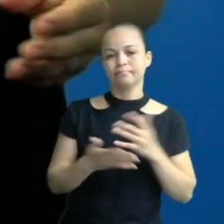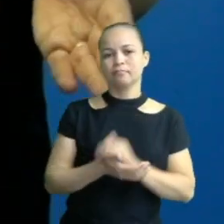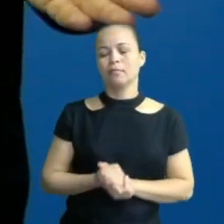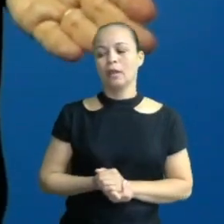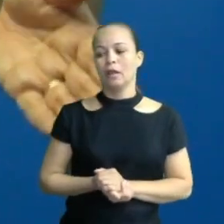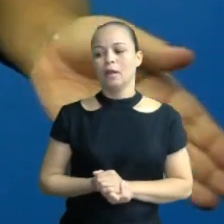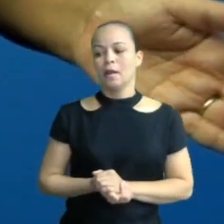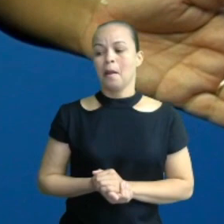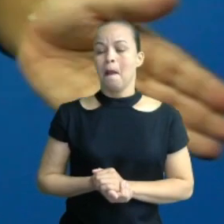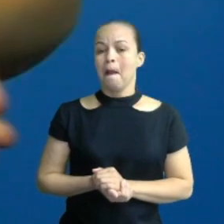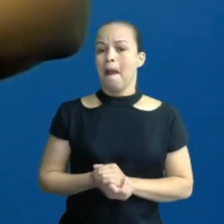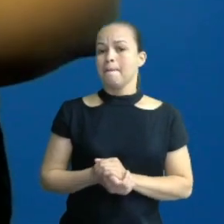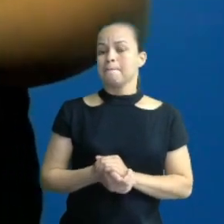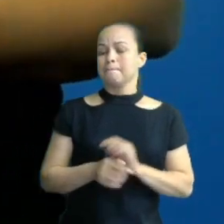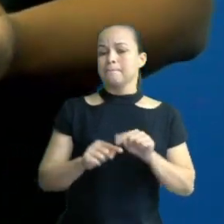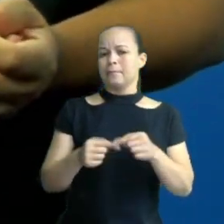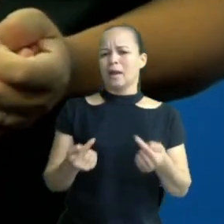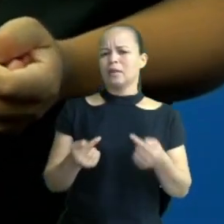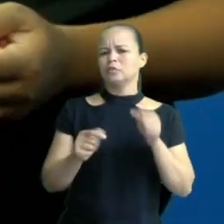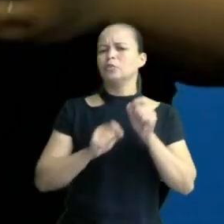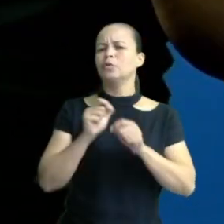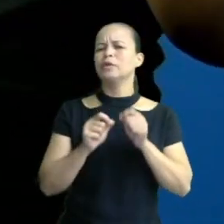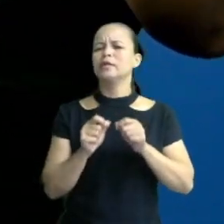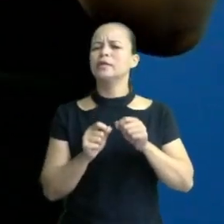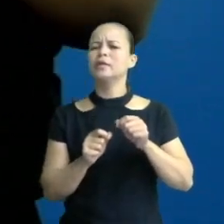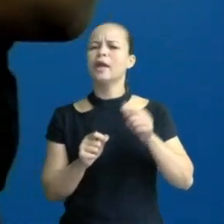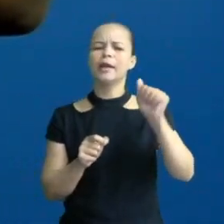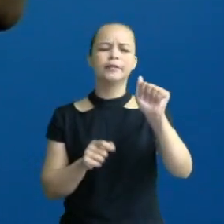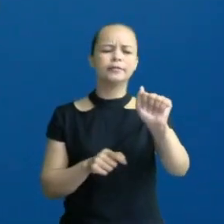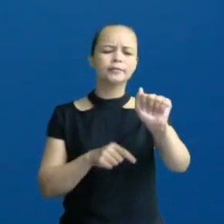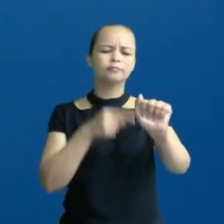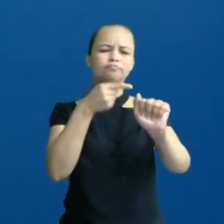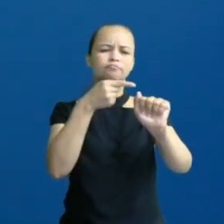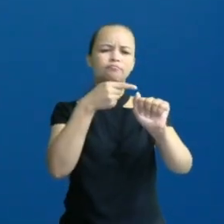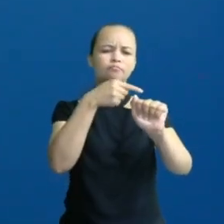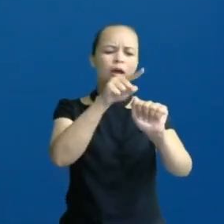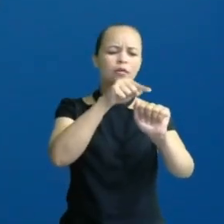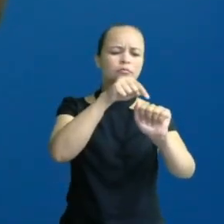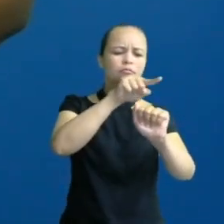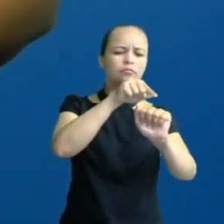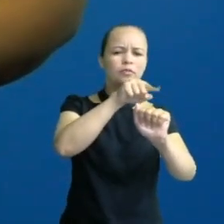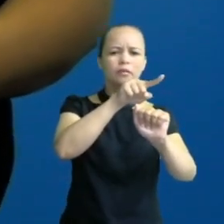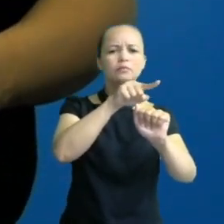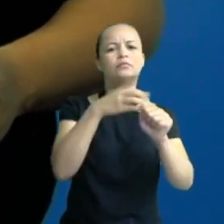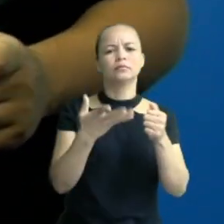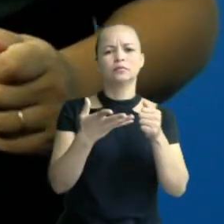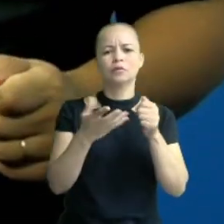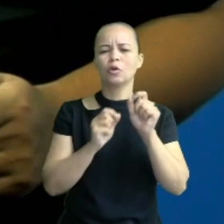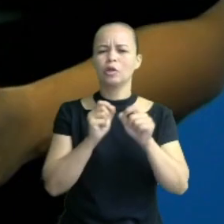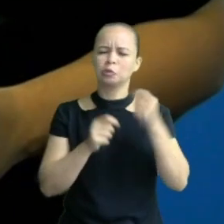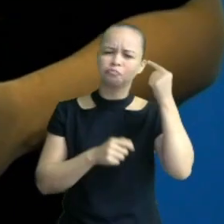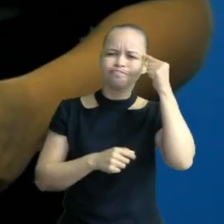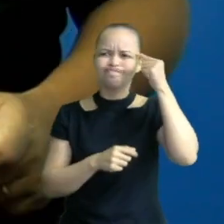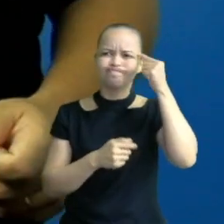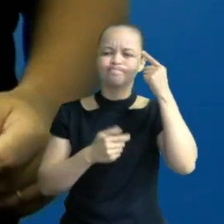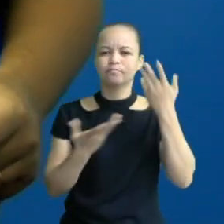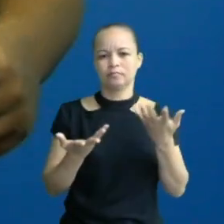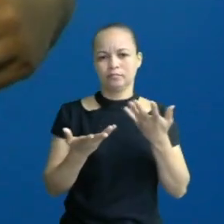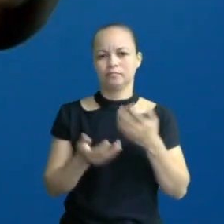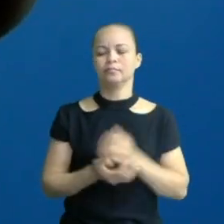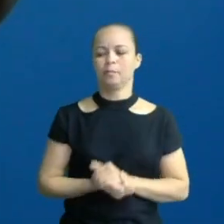Mas o que é esse acento indicador, professor? Eu ainda estou com dúvida. Vamos ver agora, vamos sanar suas